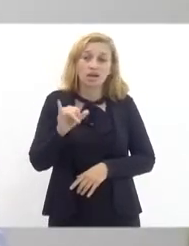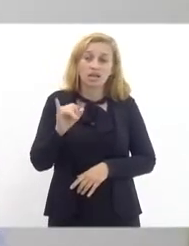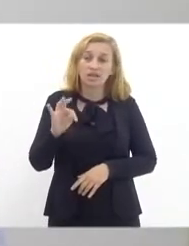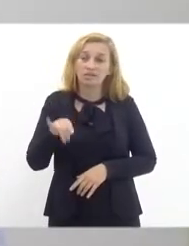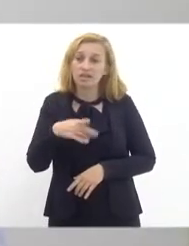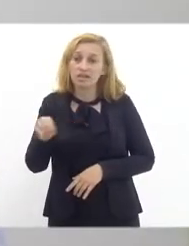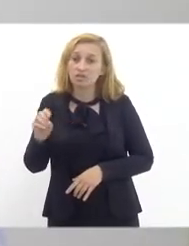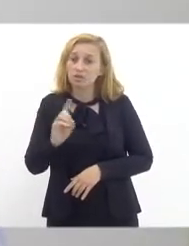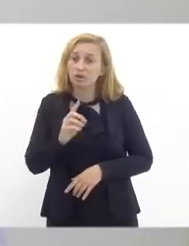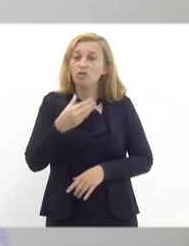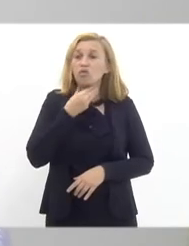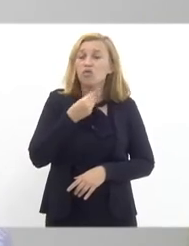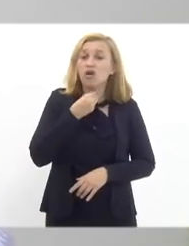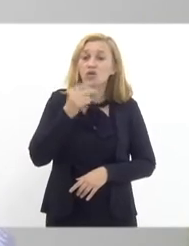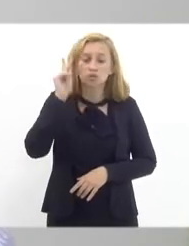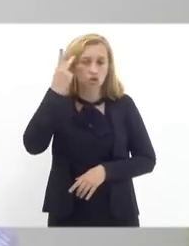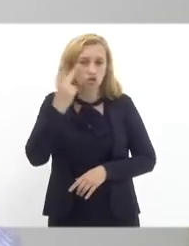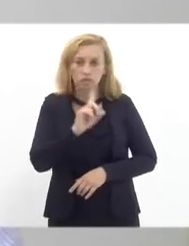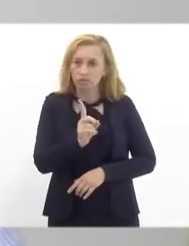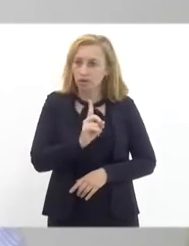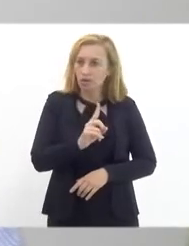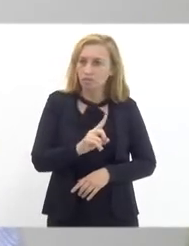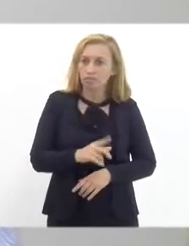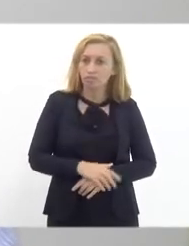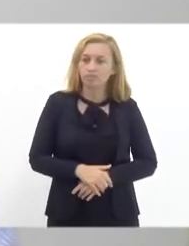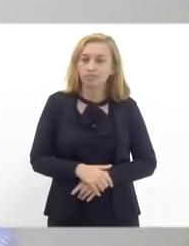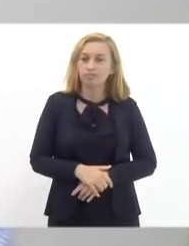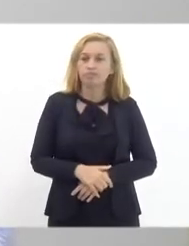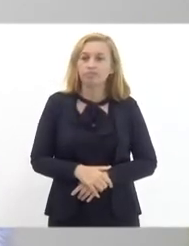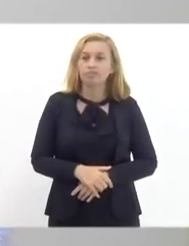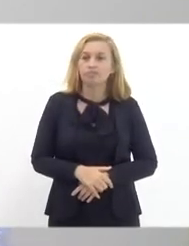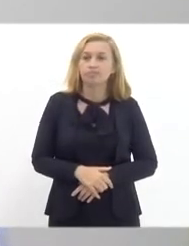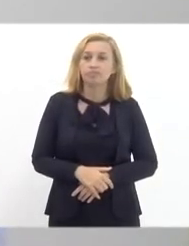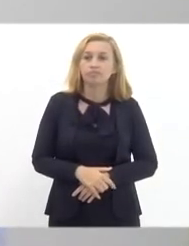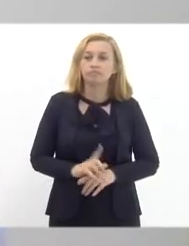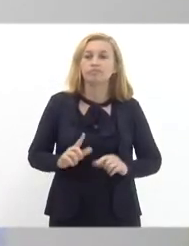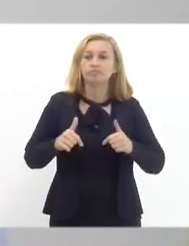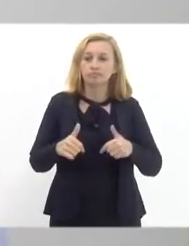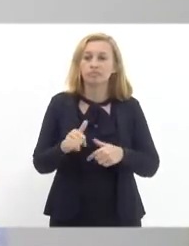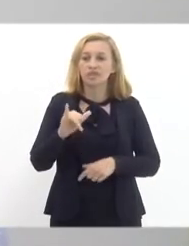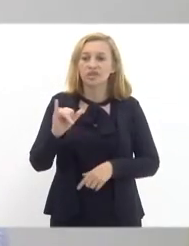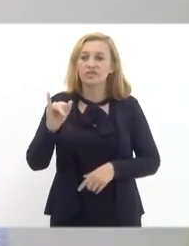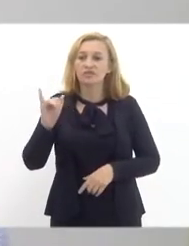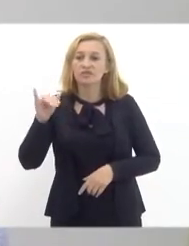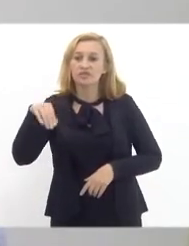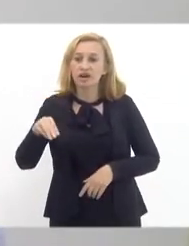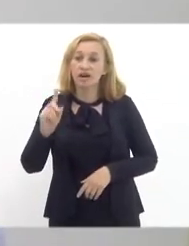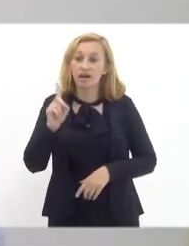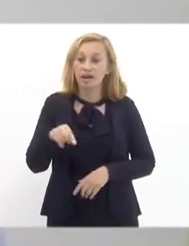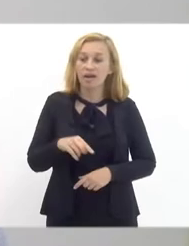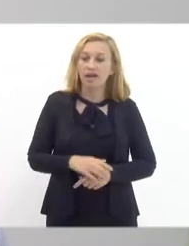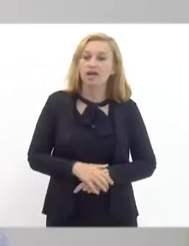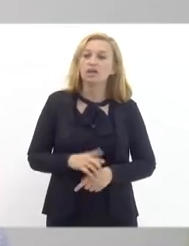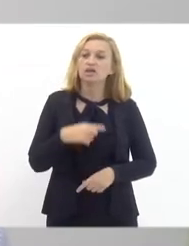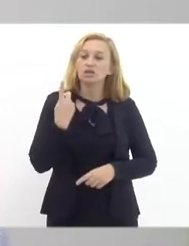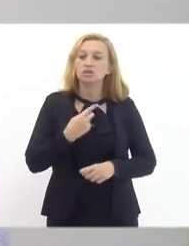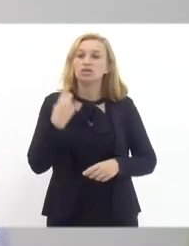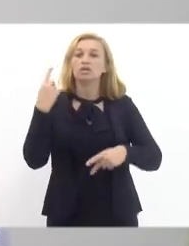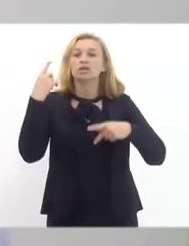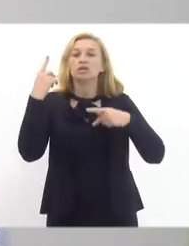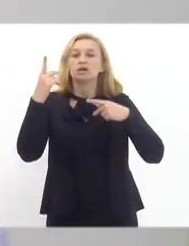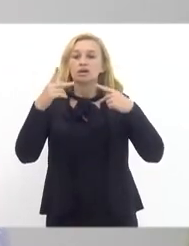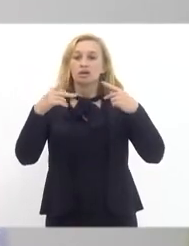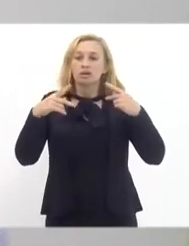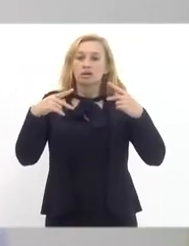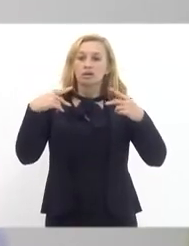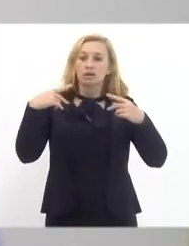histórico. Tá? Então, a nossa atuação do IFAM é essa. A gente tem a preocupação. Ao